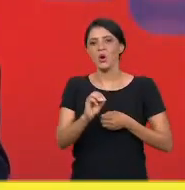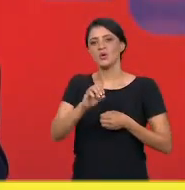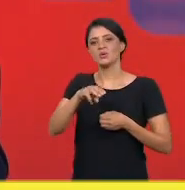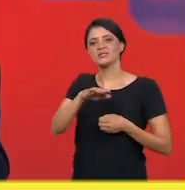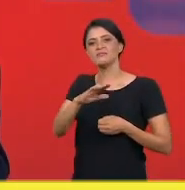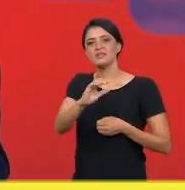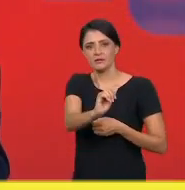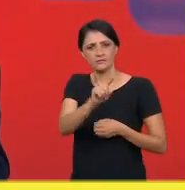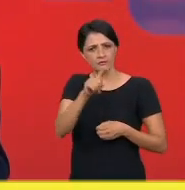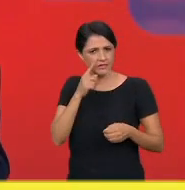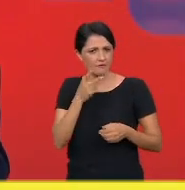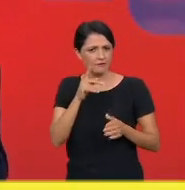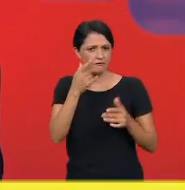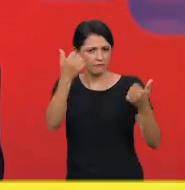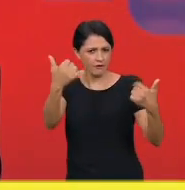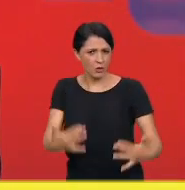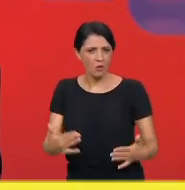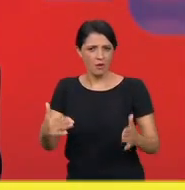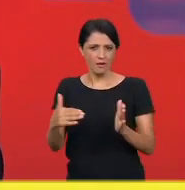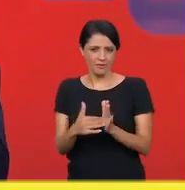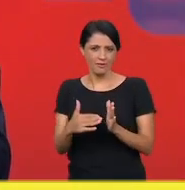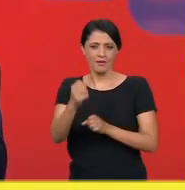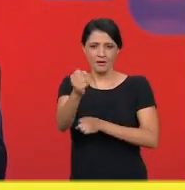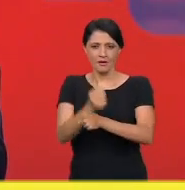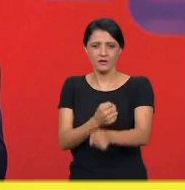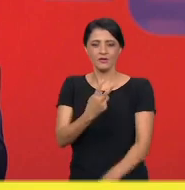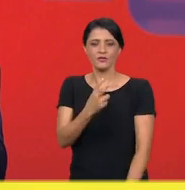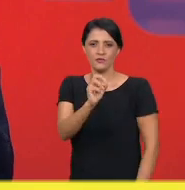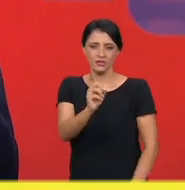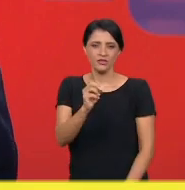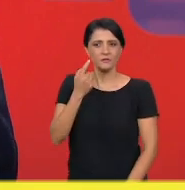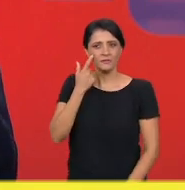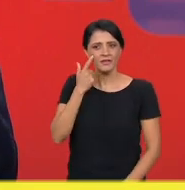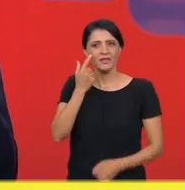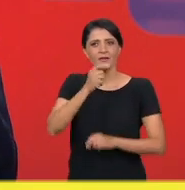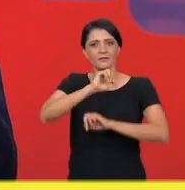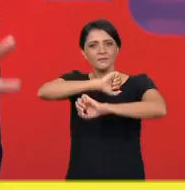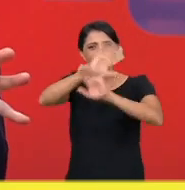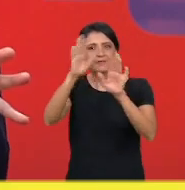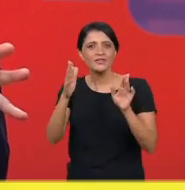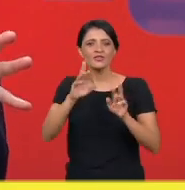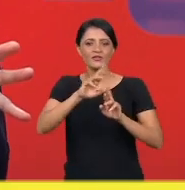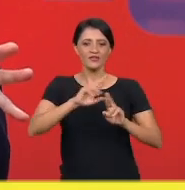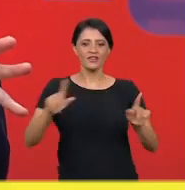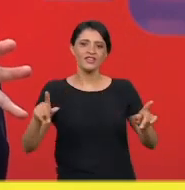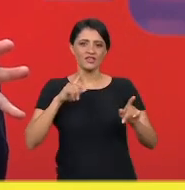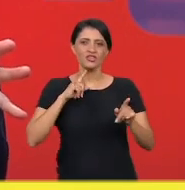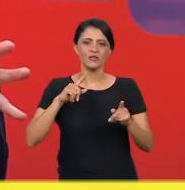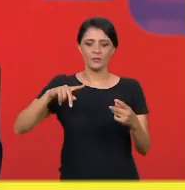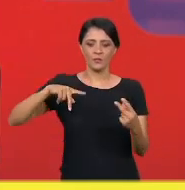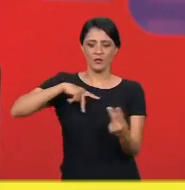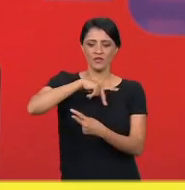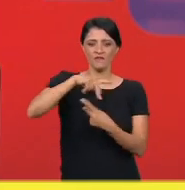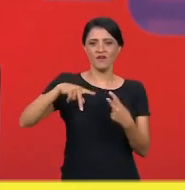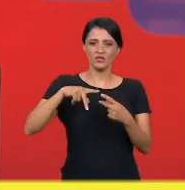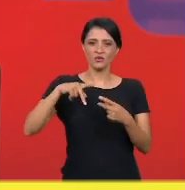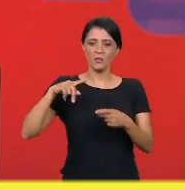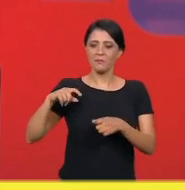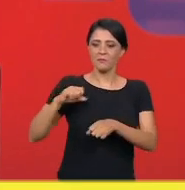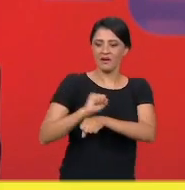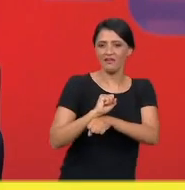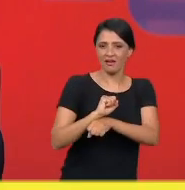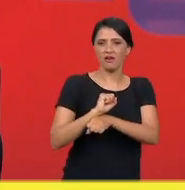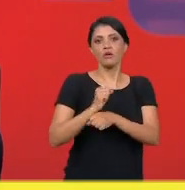que até os anos 20 imaginava-se tinha-se uma noção diferente, que o universo estaria estático, é isso? Seria aquilo, porque você falou, o universo segue